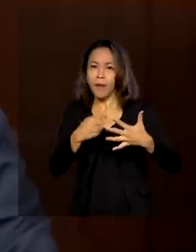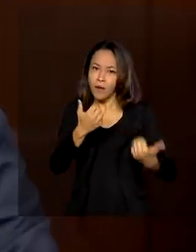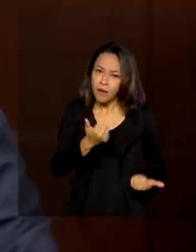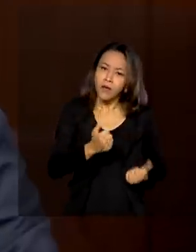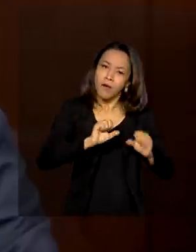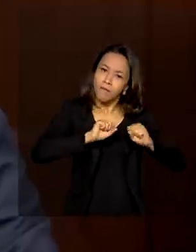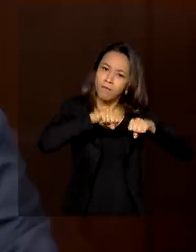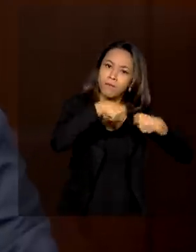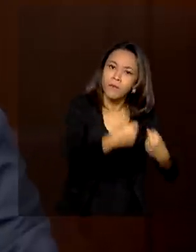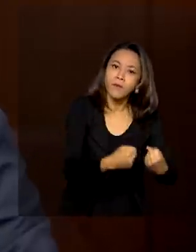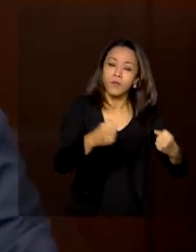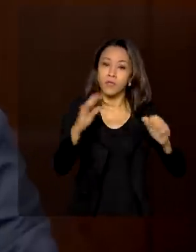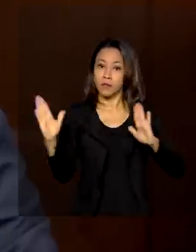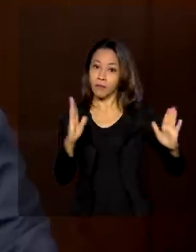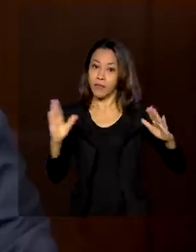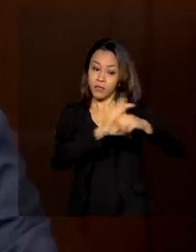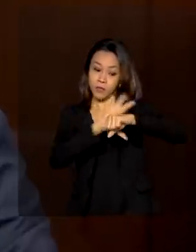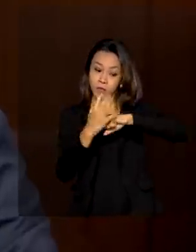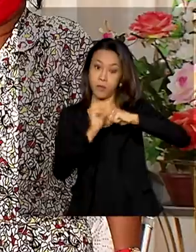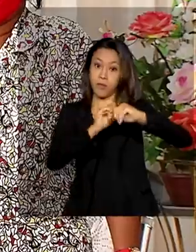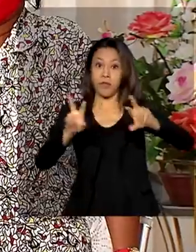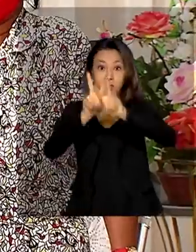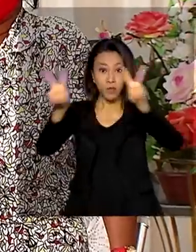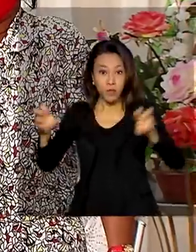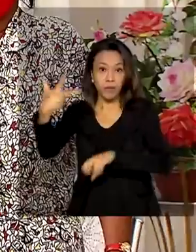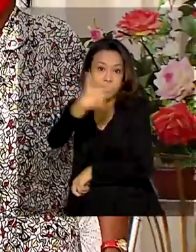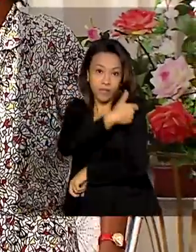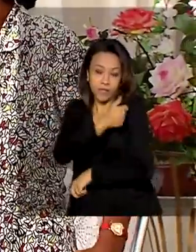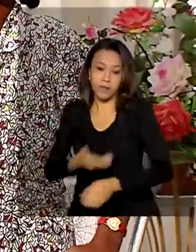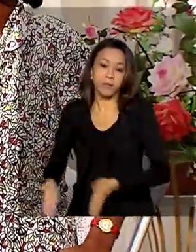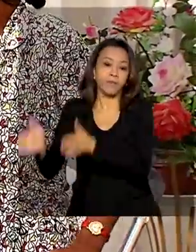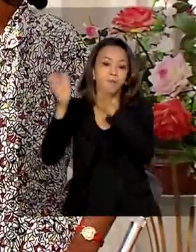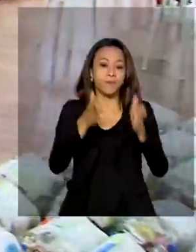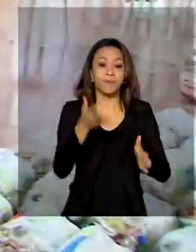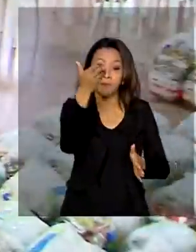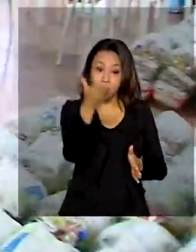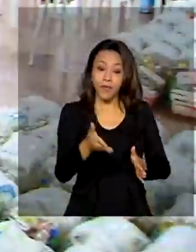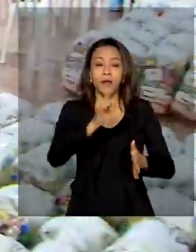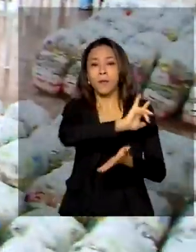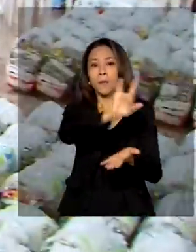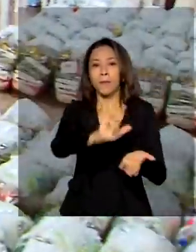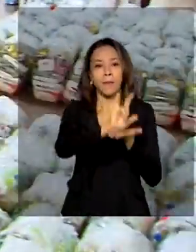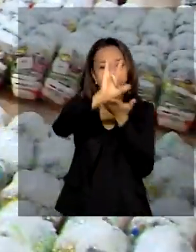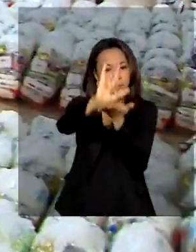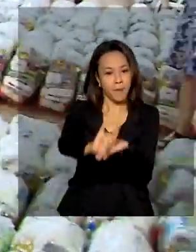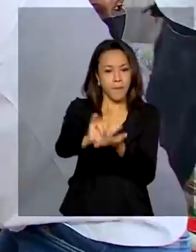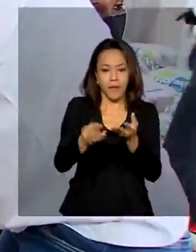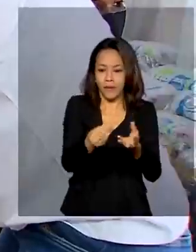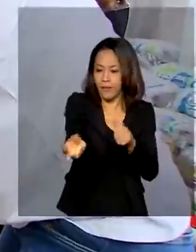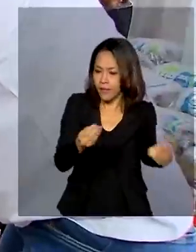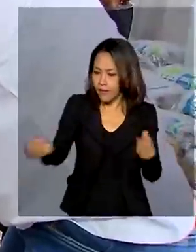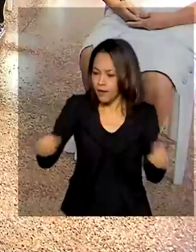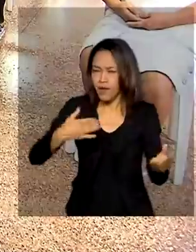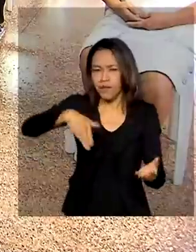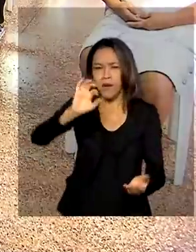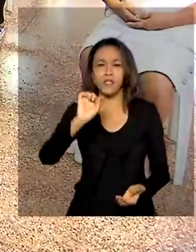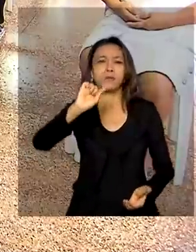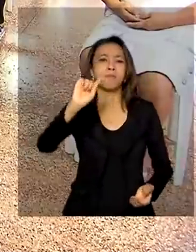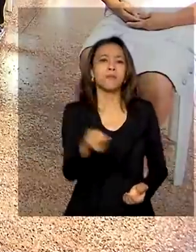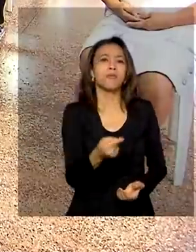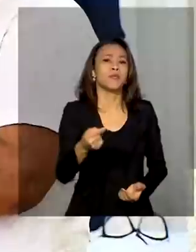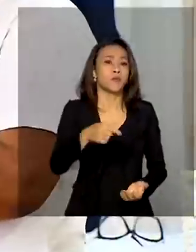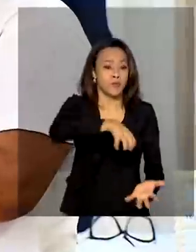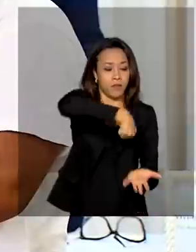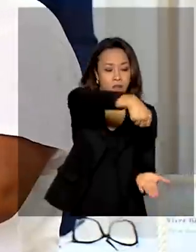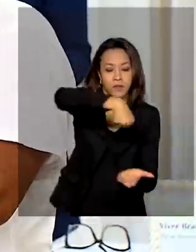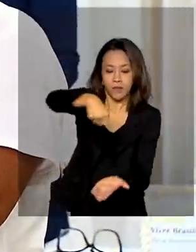o pandemia e fala sobre vacinação no país programa Pátria voluntária entrega mais de mil cestas básicas para